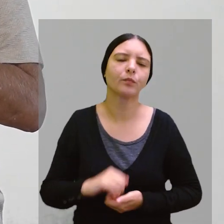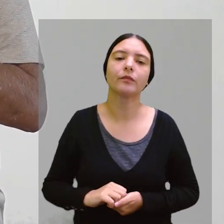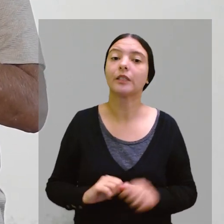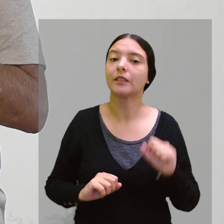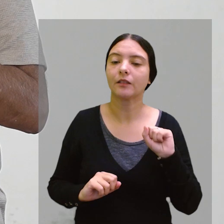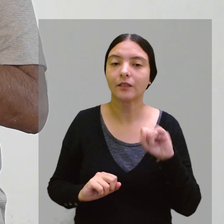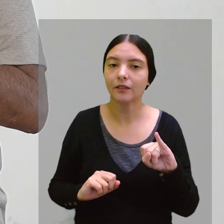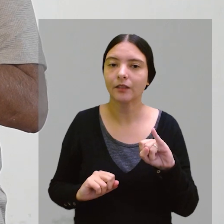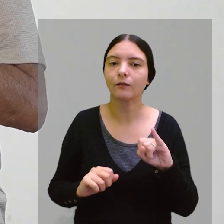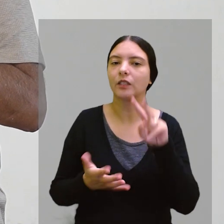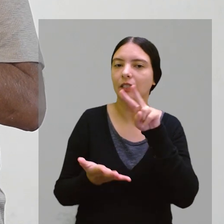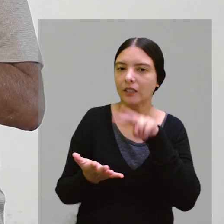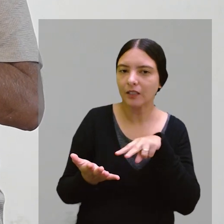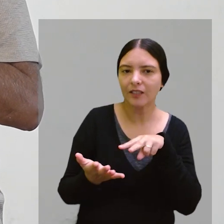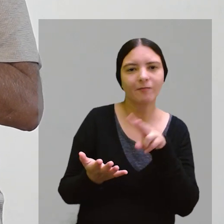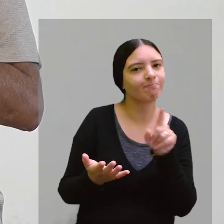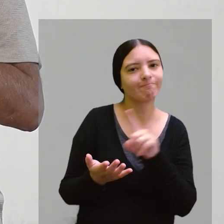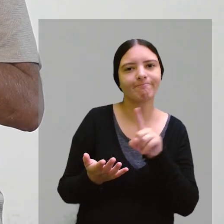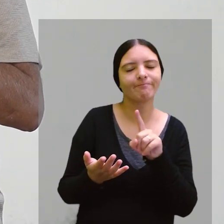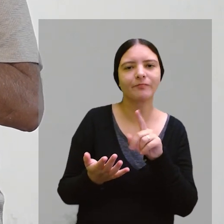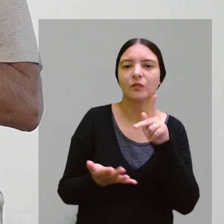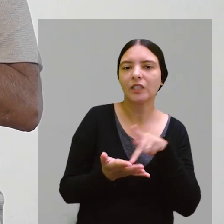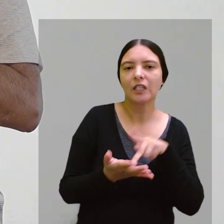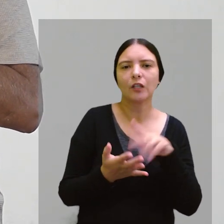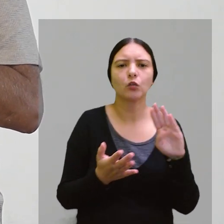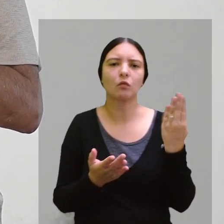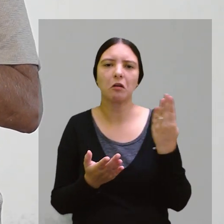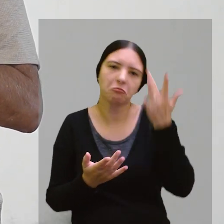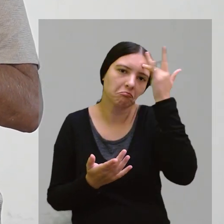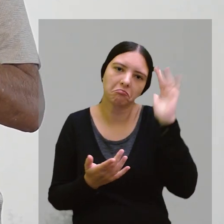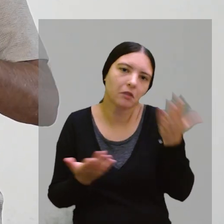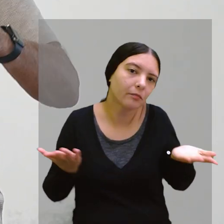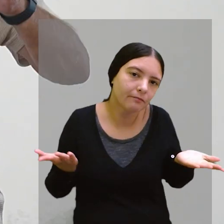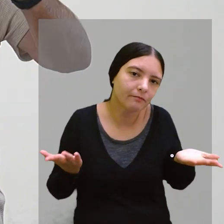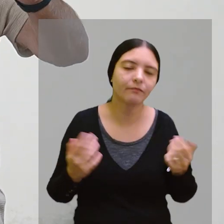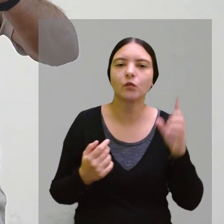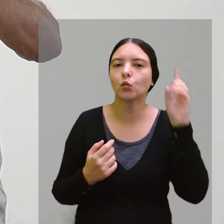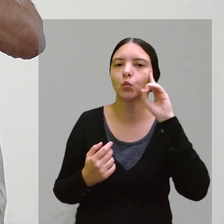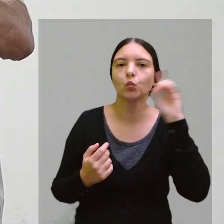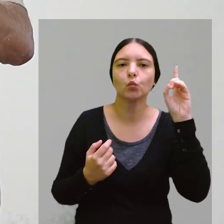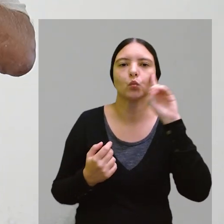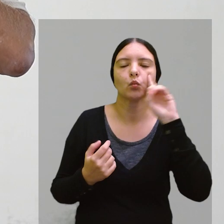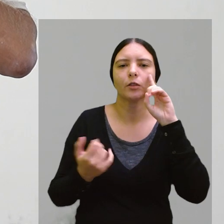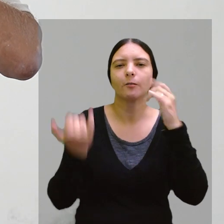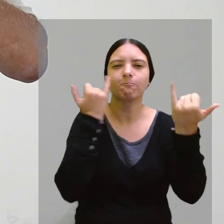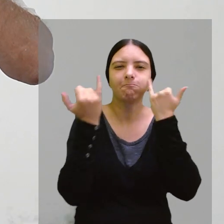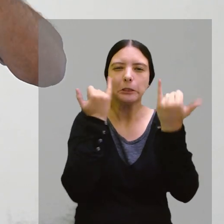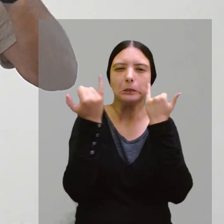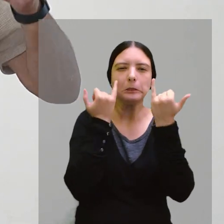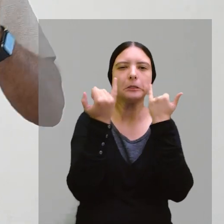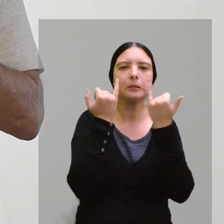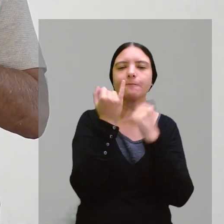Se vocês lerem, vocês nunca vão saber que uma coisa é verdade ou é fake news. Todo dia vocês recebem na